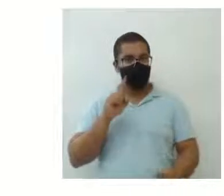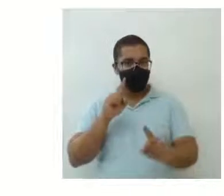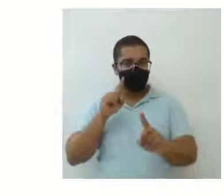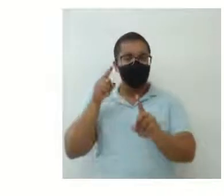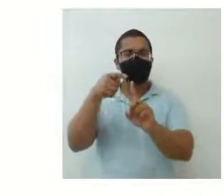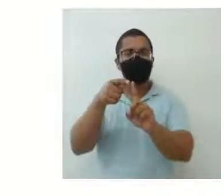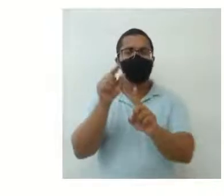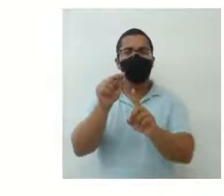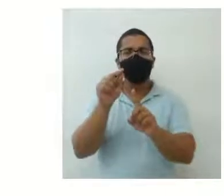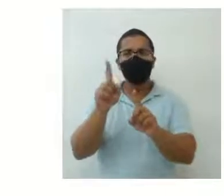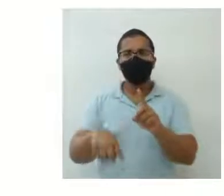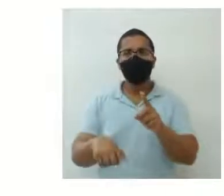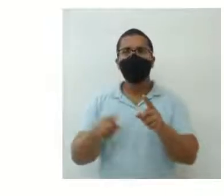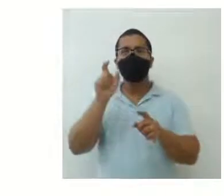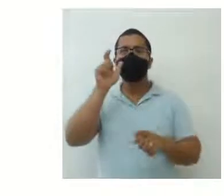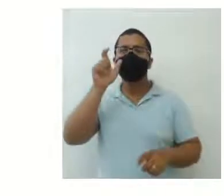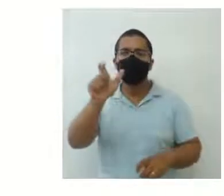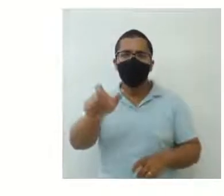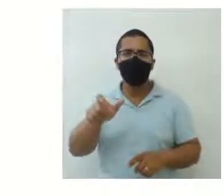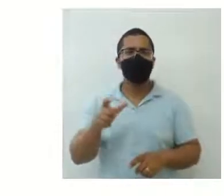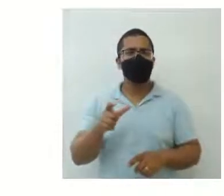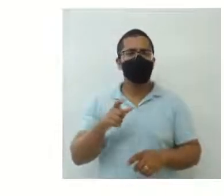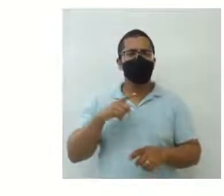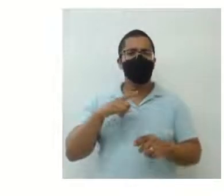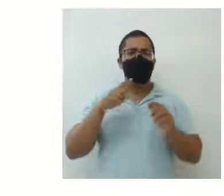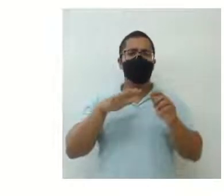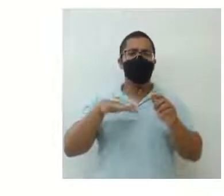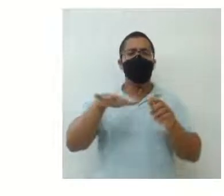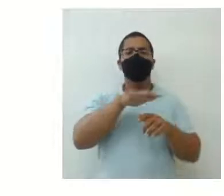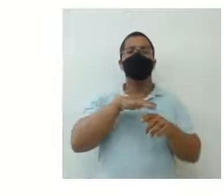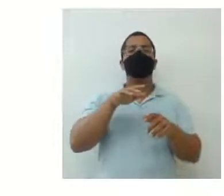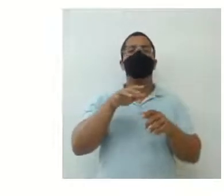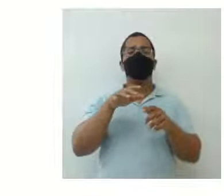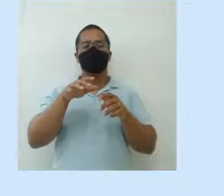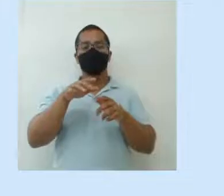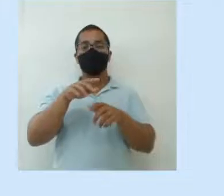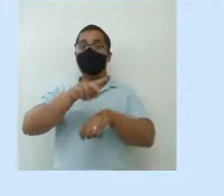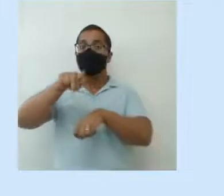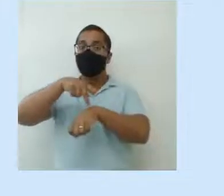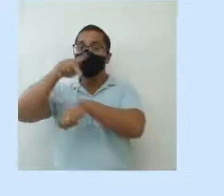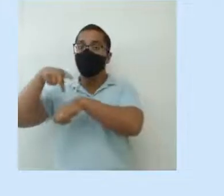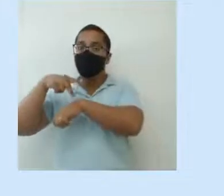imperialista, interesse das potências imperialistas,